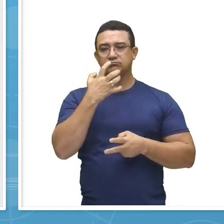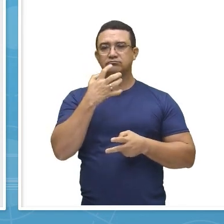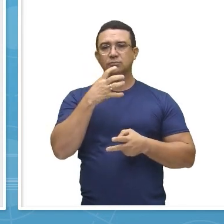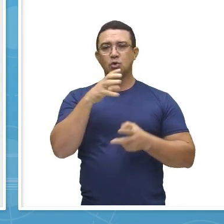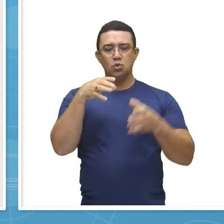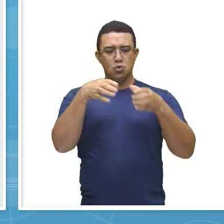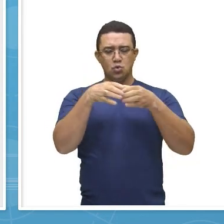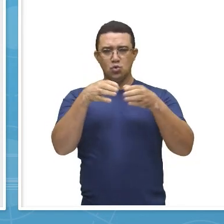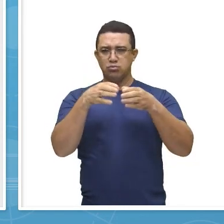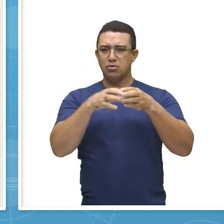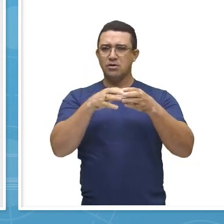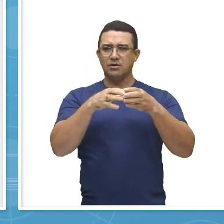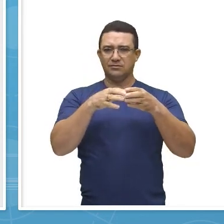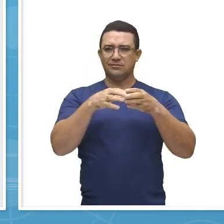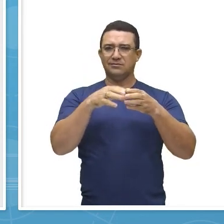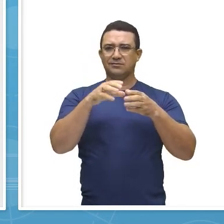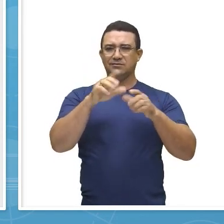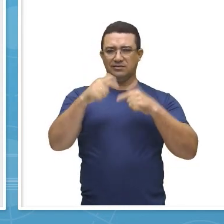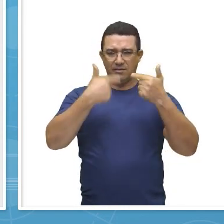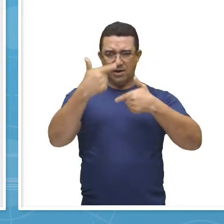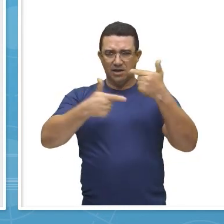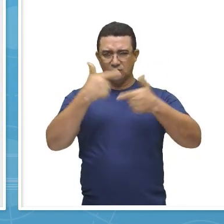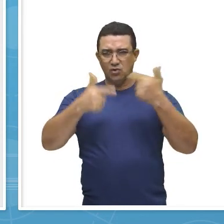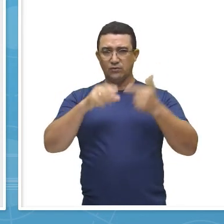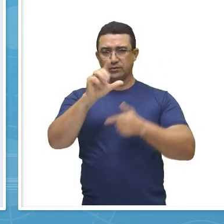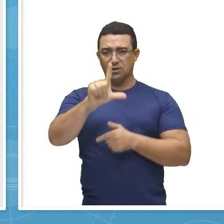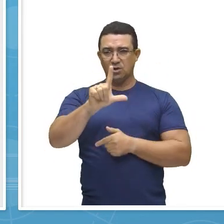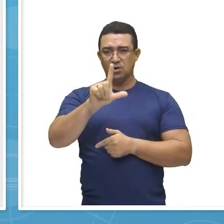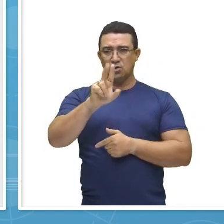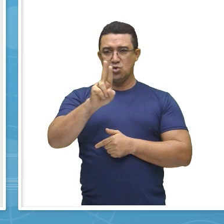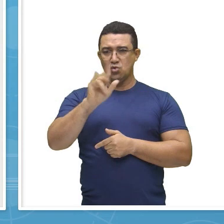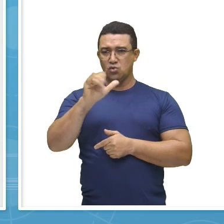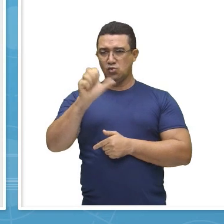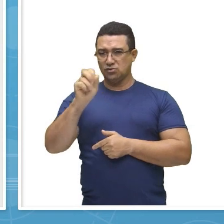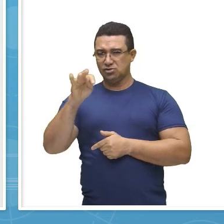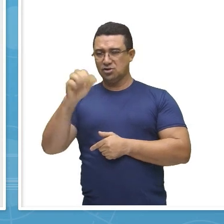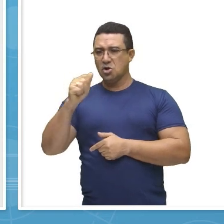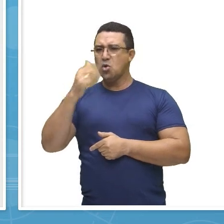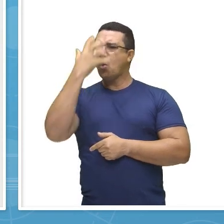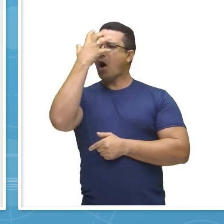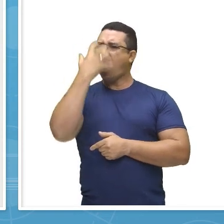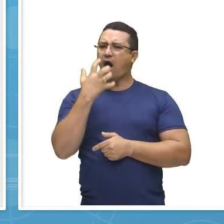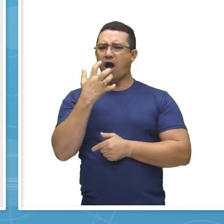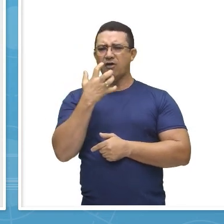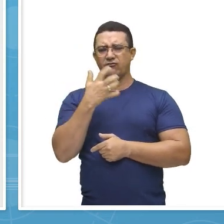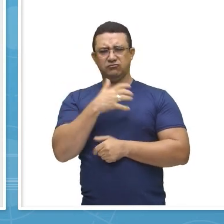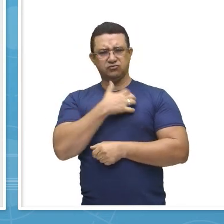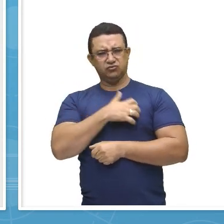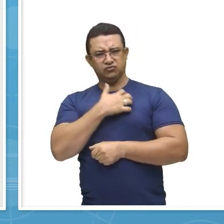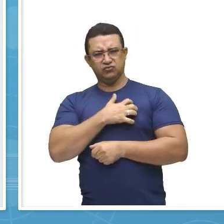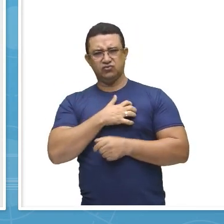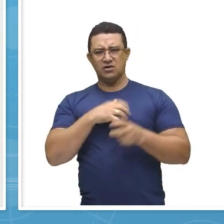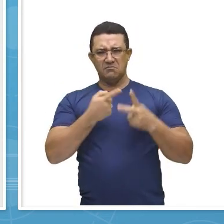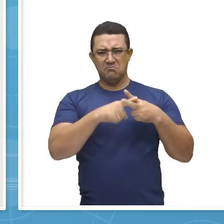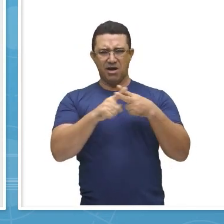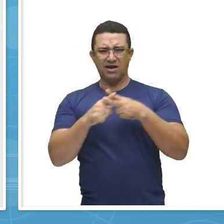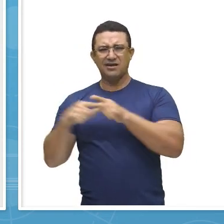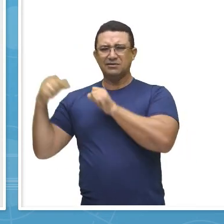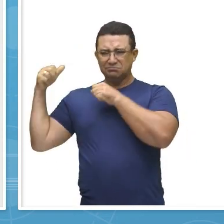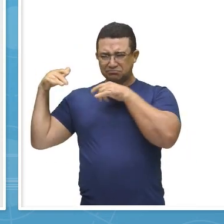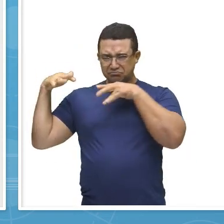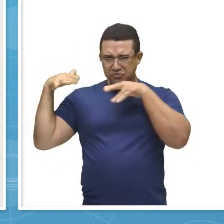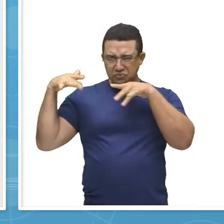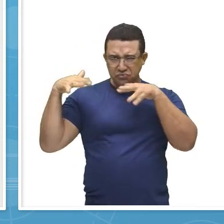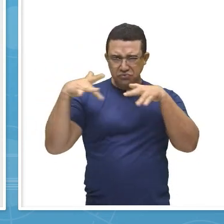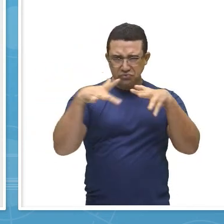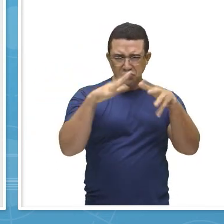de trabalhadores que se revoltaram contra as máquinas no ambiente de trabalho. Por isso, geralmente, invadiam fábricas e